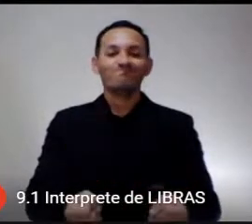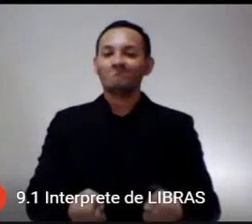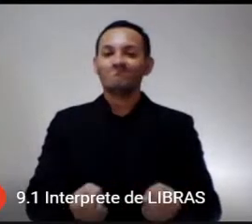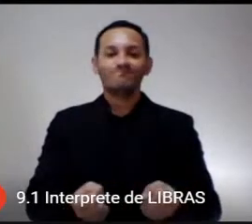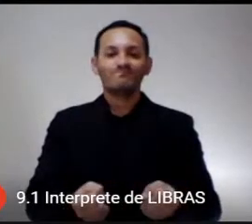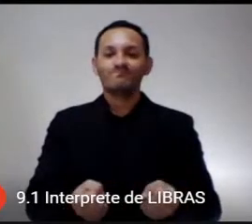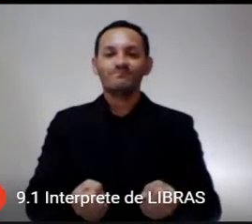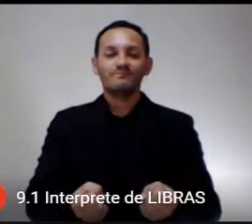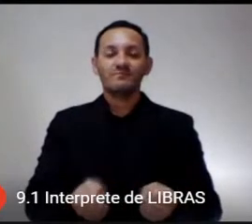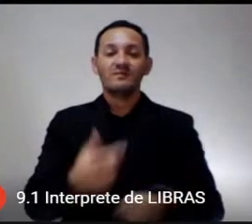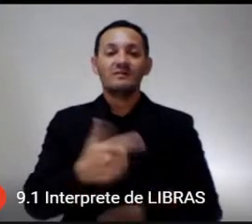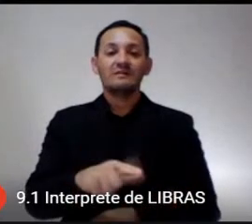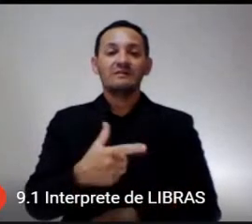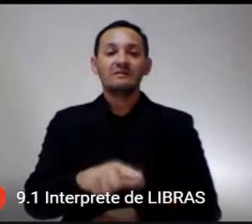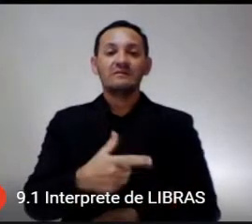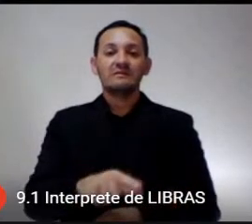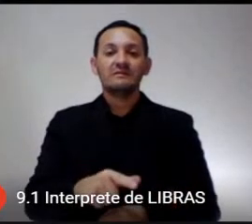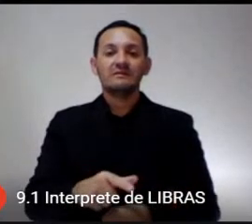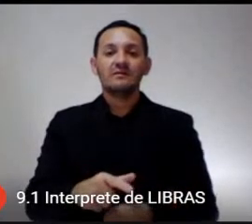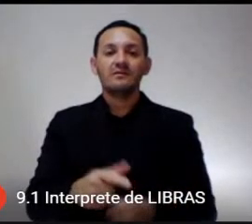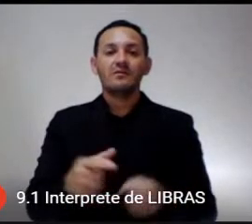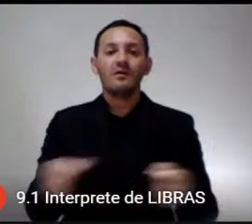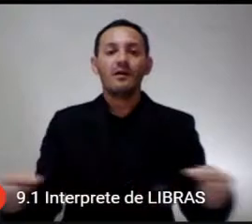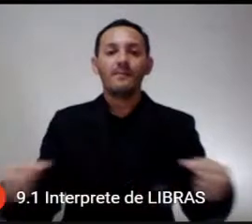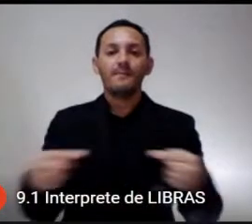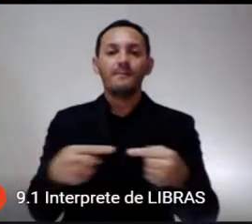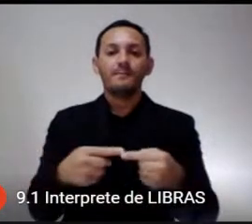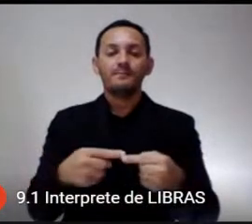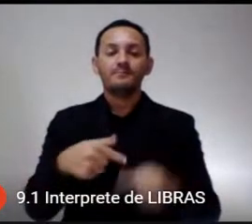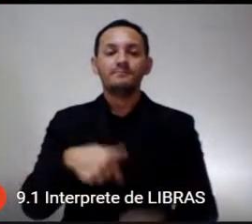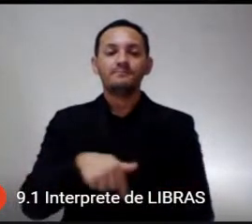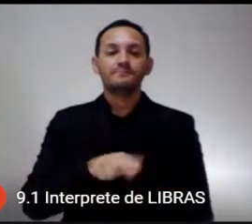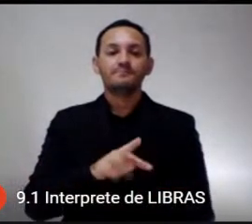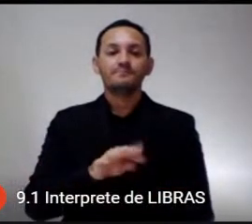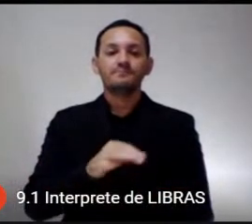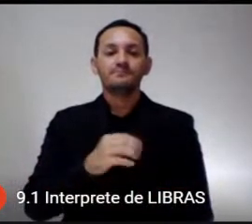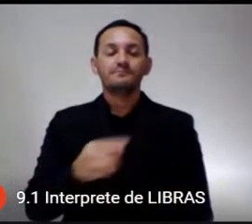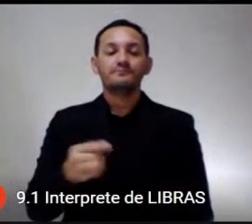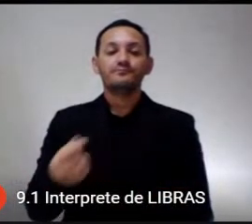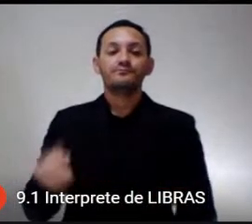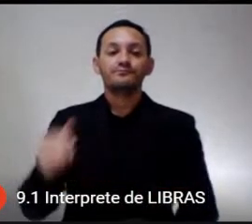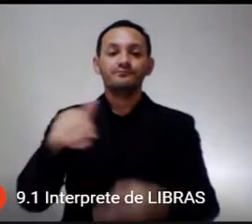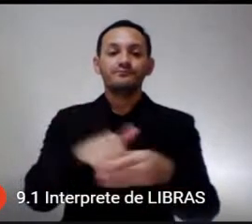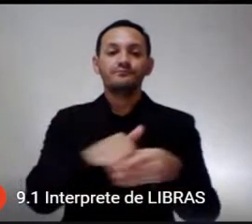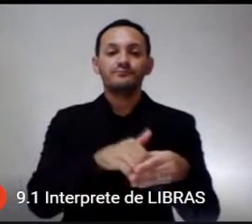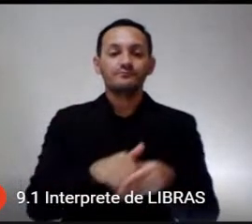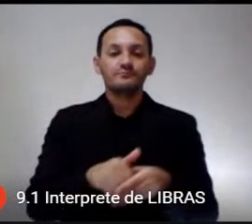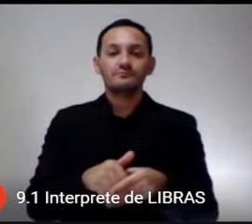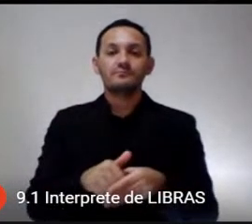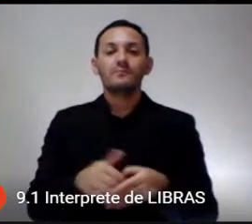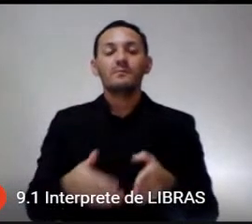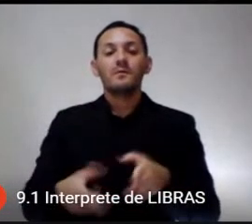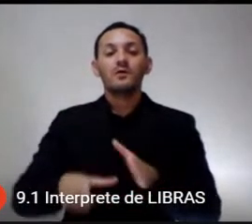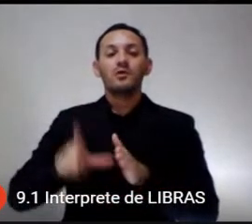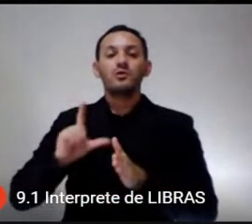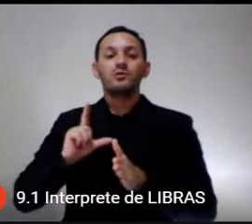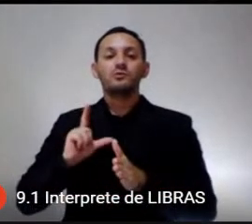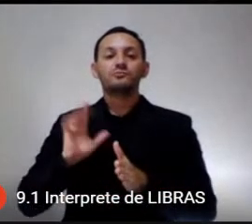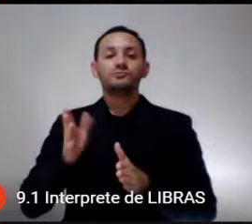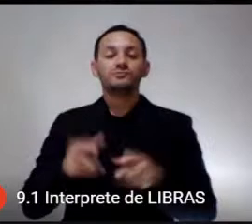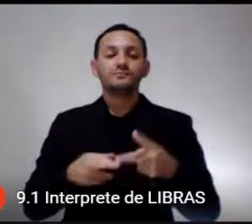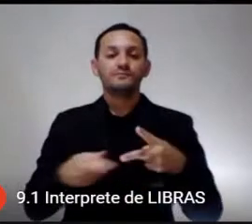mérito, ausência de quitação eleitoral, recurso conhecido e não provido. Então, em preliminar, o recurso foi interposto